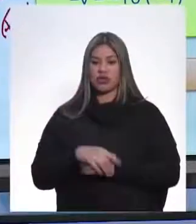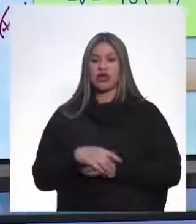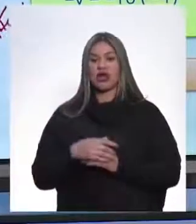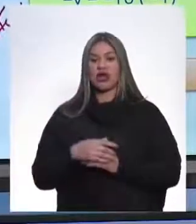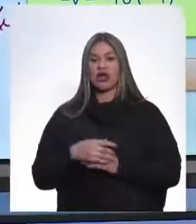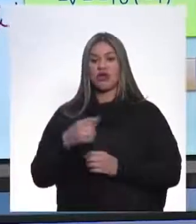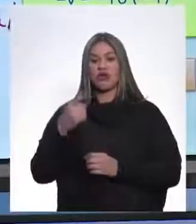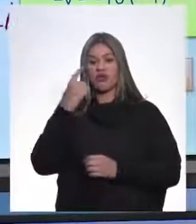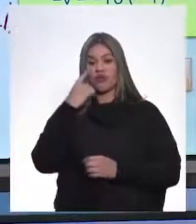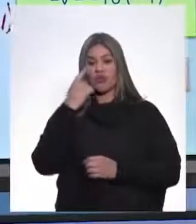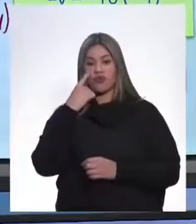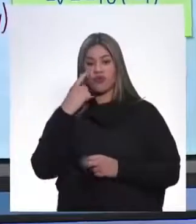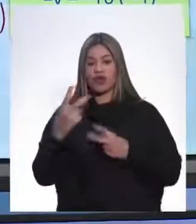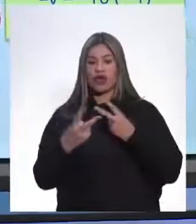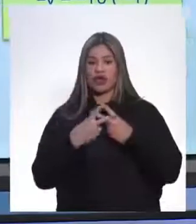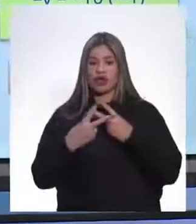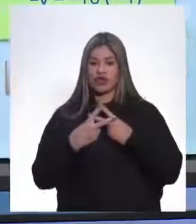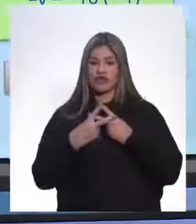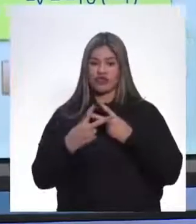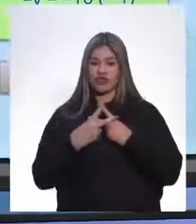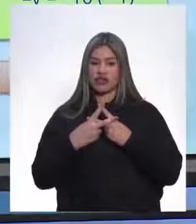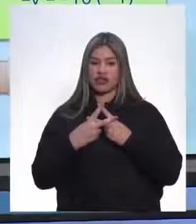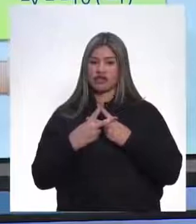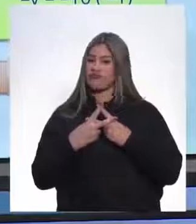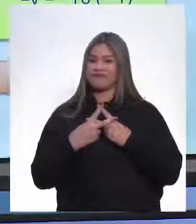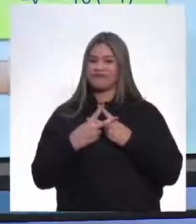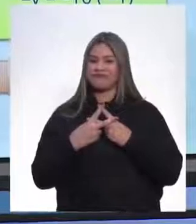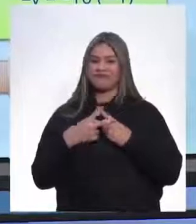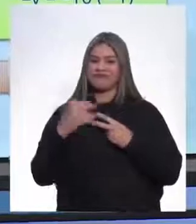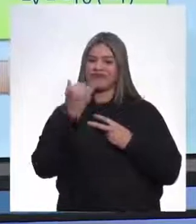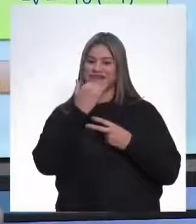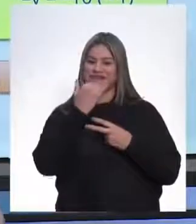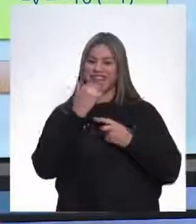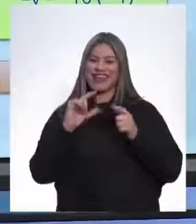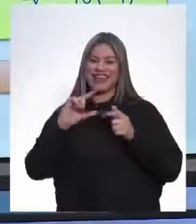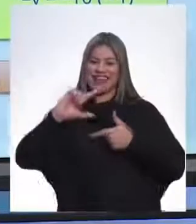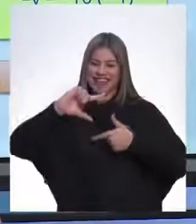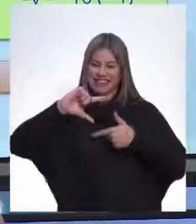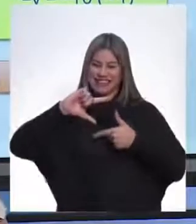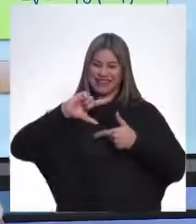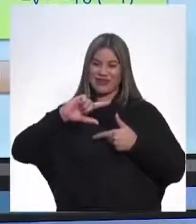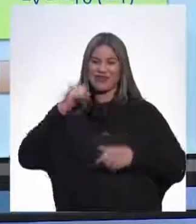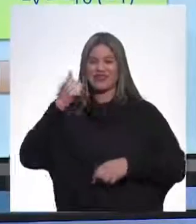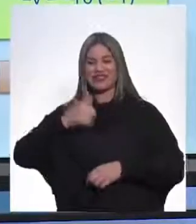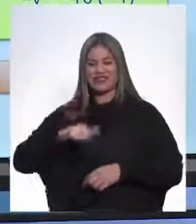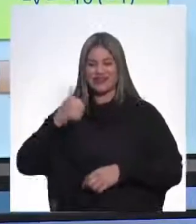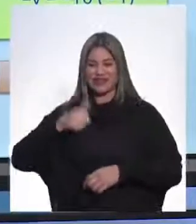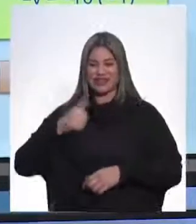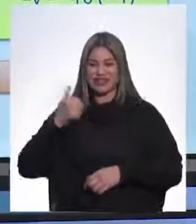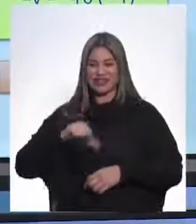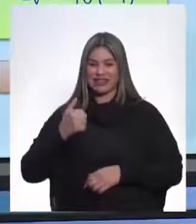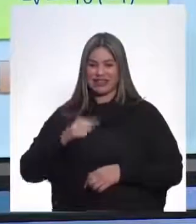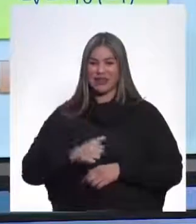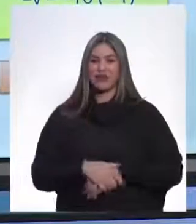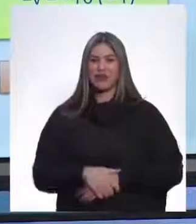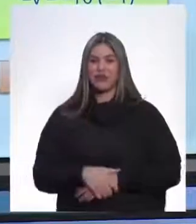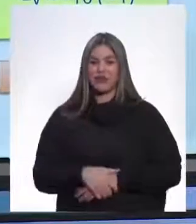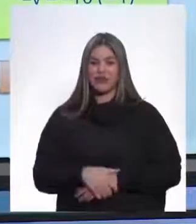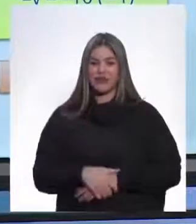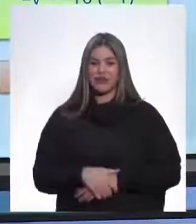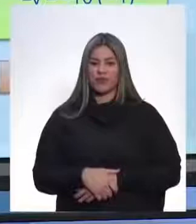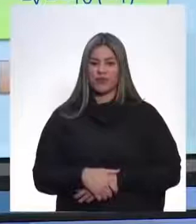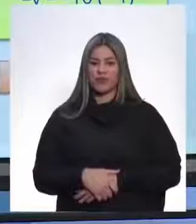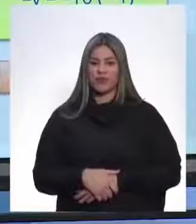para vocês a hashtag o QR Code da avaliação.